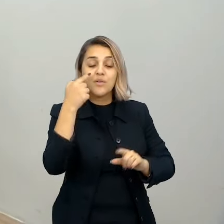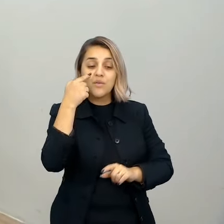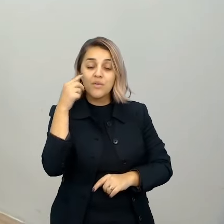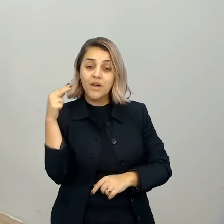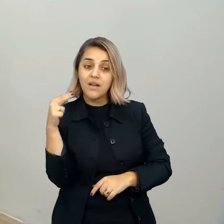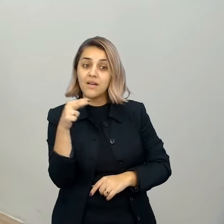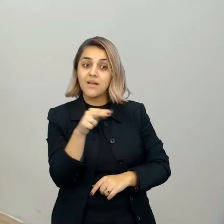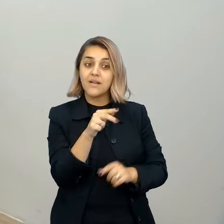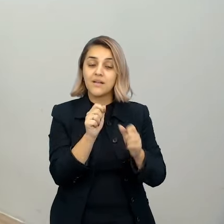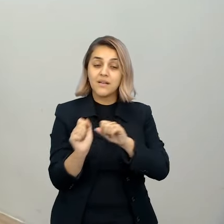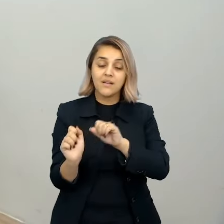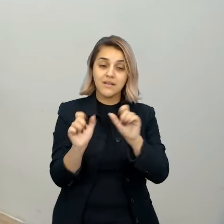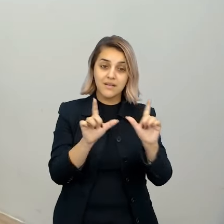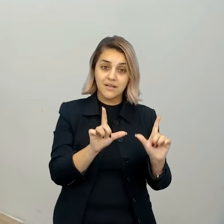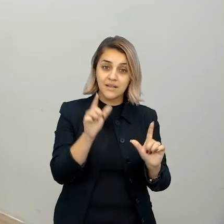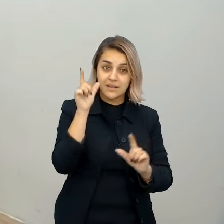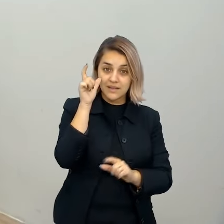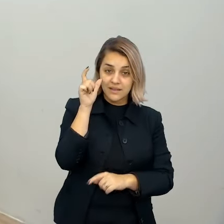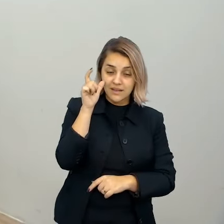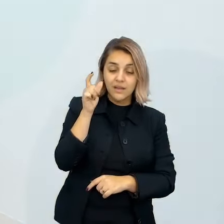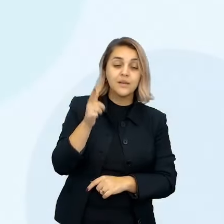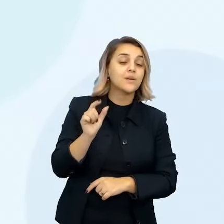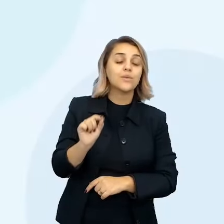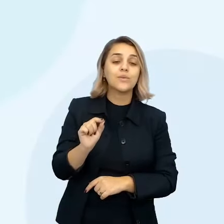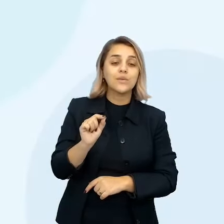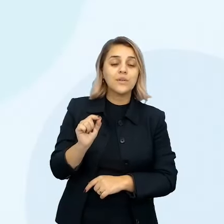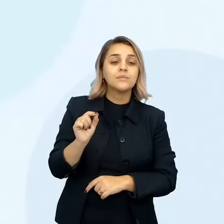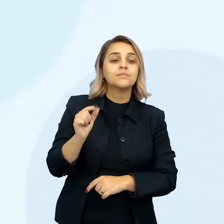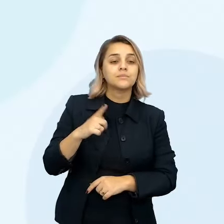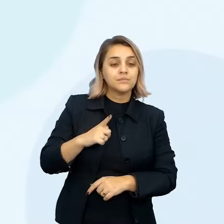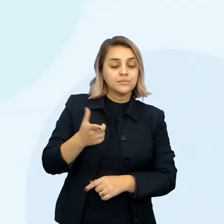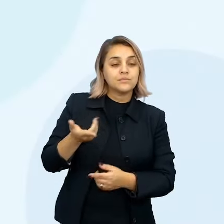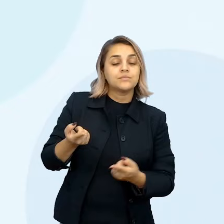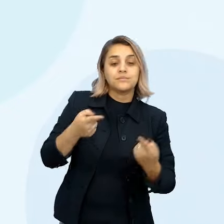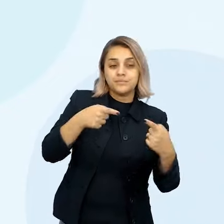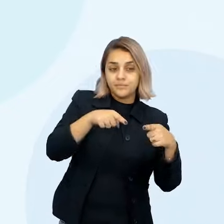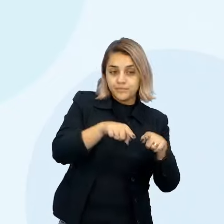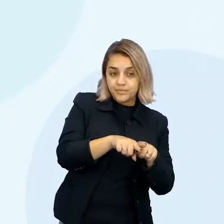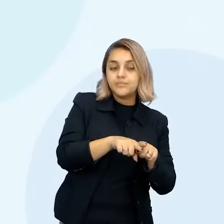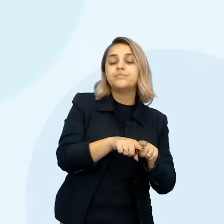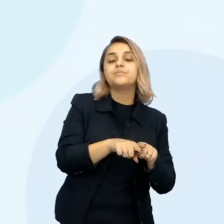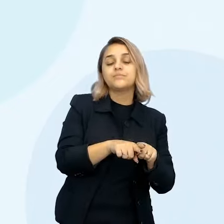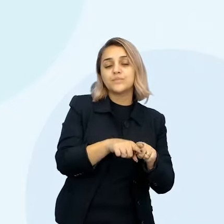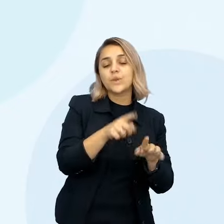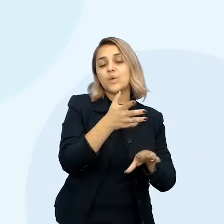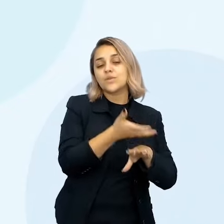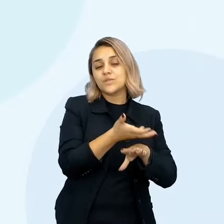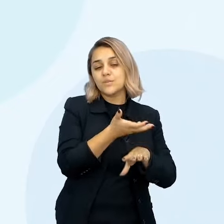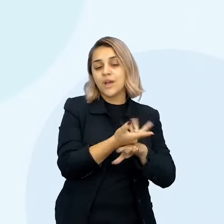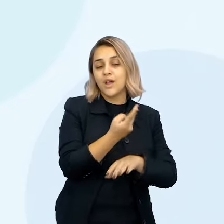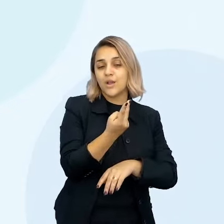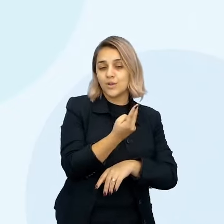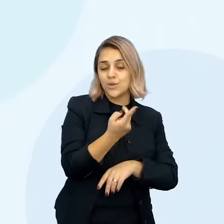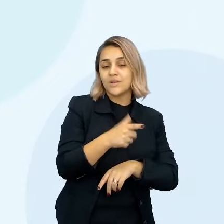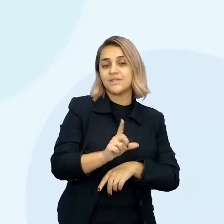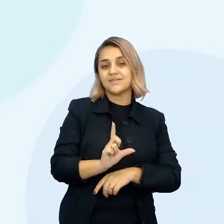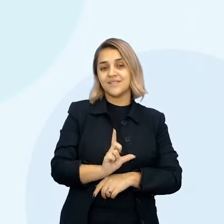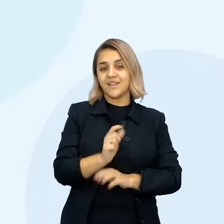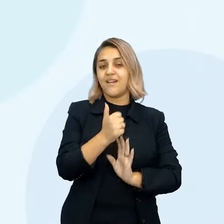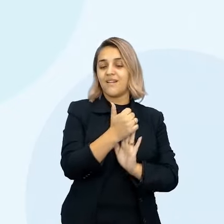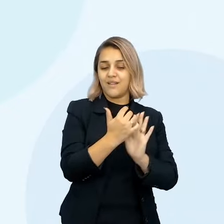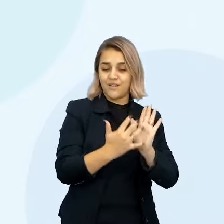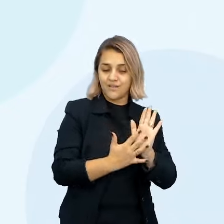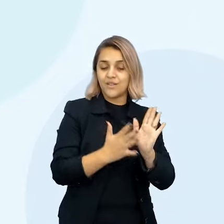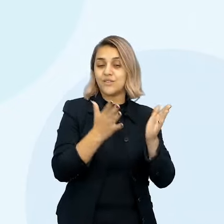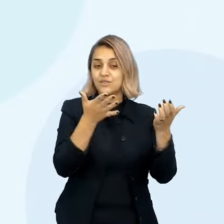Integração, né, que ele faz aí uma associação também aí com o componente 2, que já foi trabalhado, né, nas atividades anteriores, mas